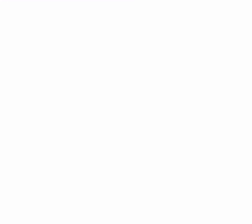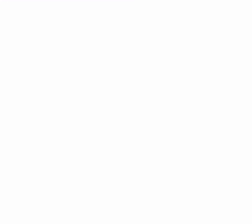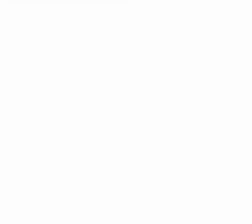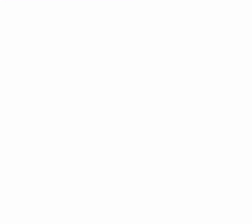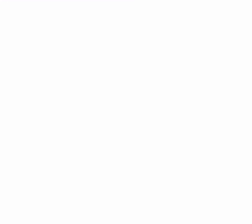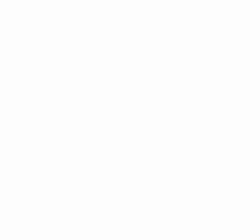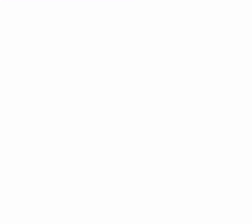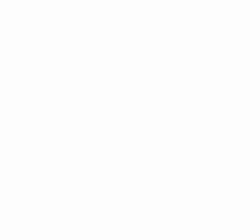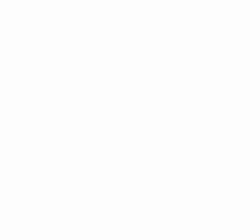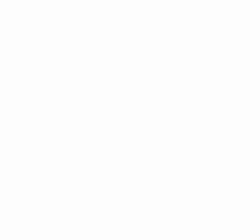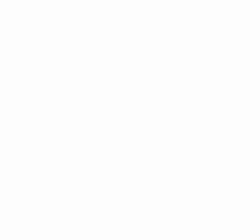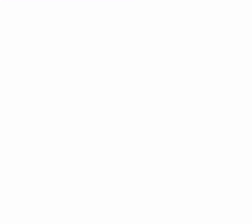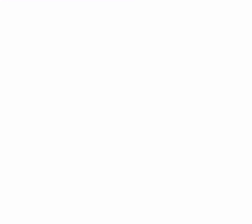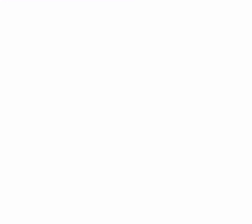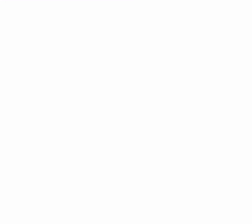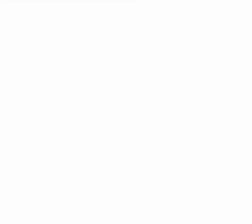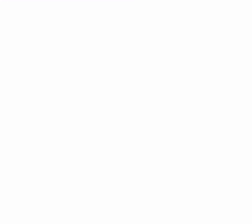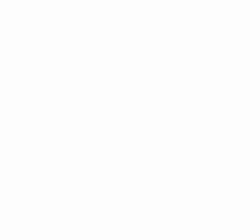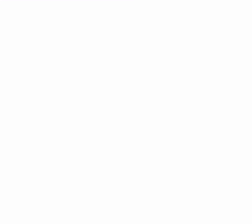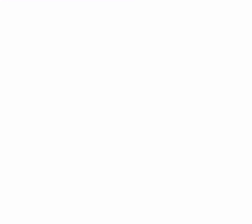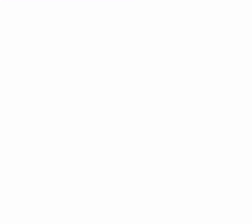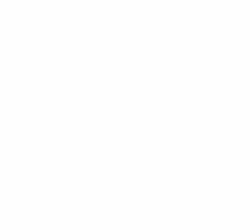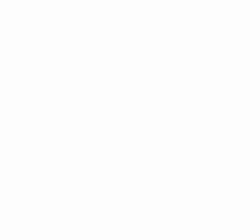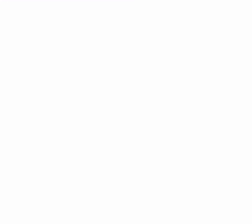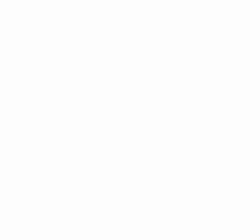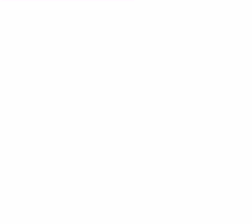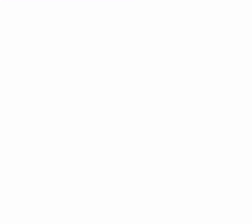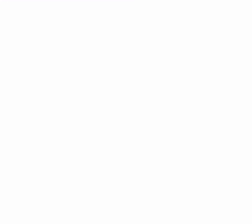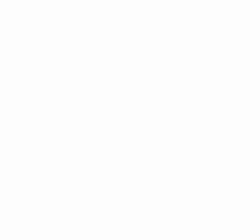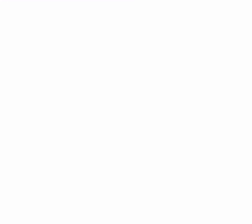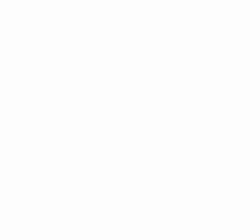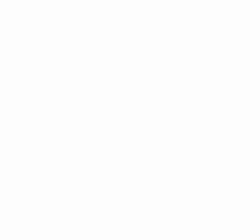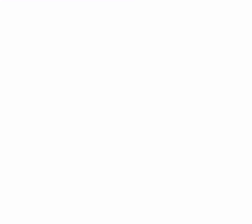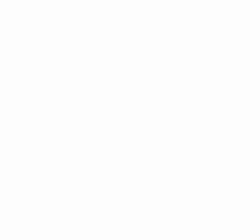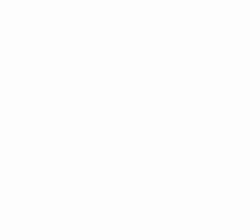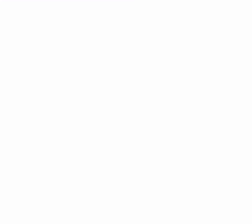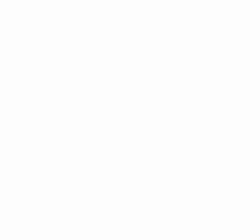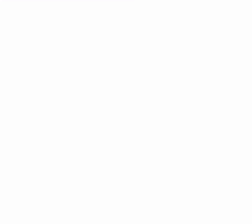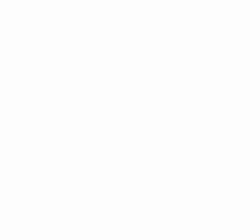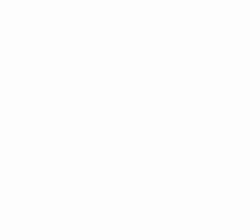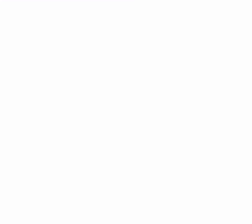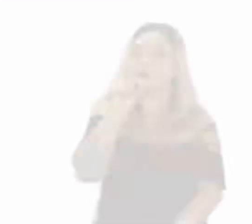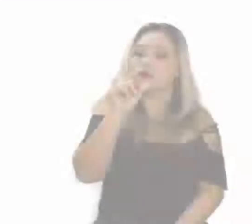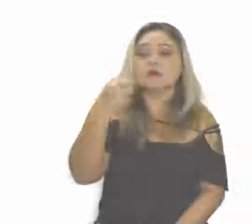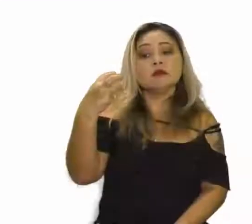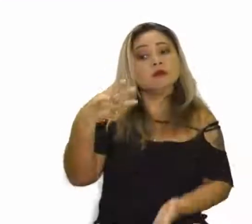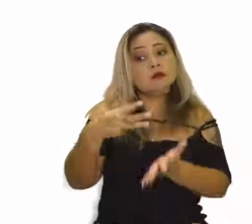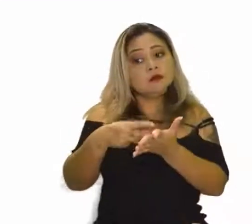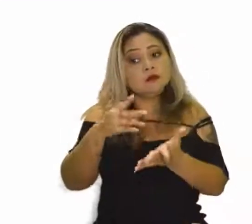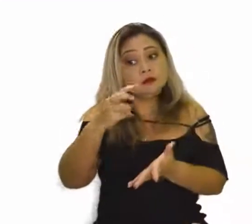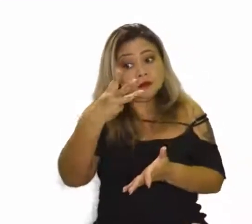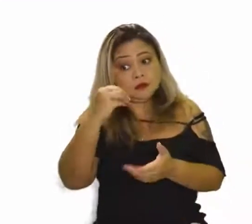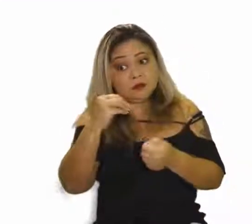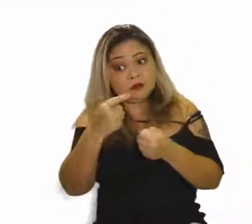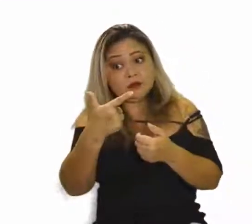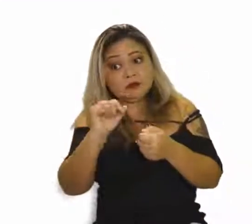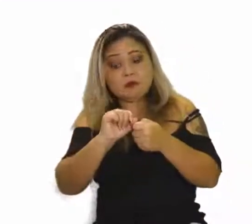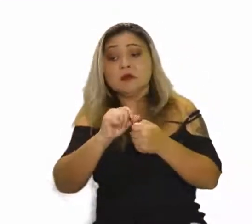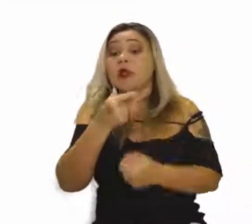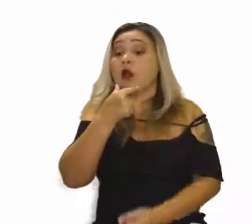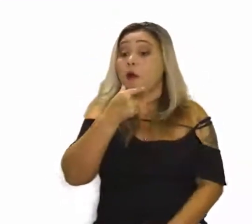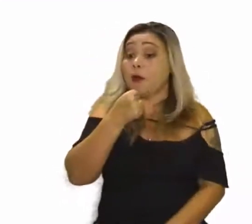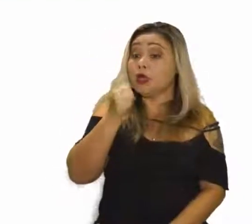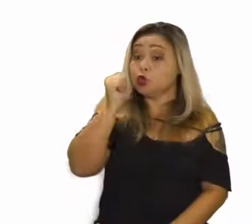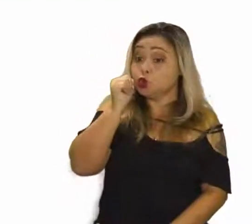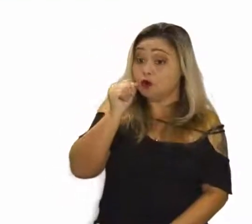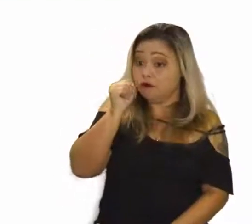da codorna. Vamos lá para as características gerais? Adquirir a ave com 28 a 30 dias, machos e